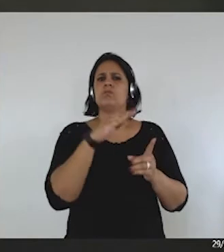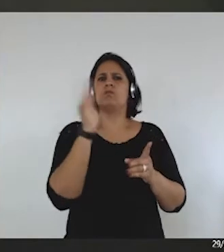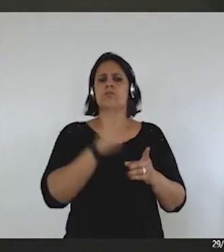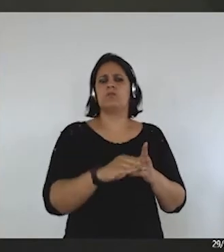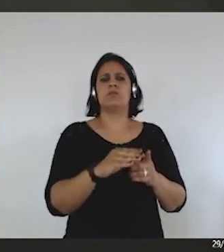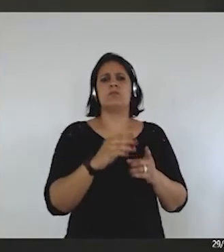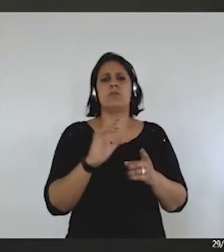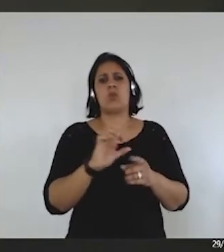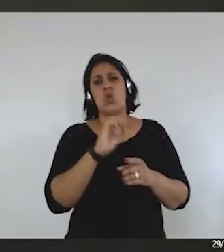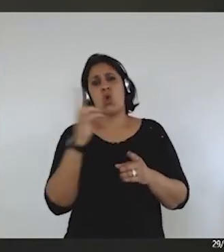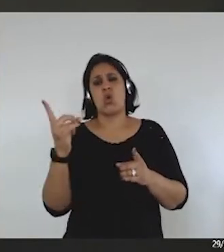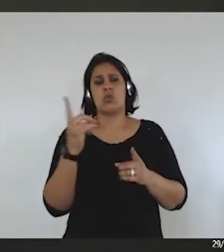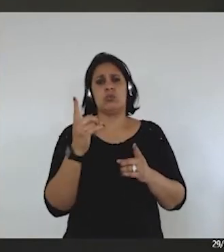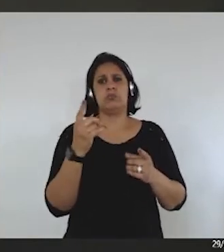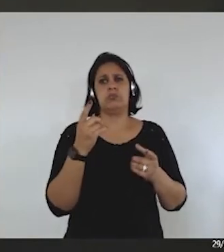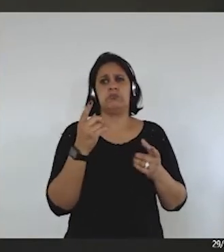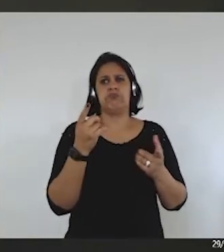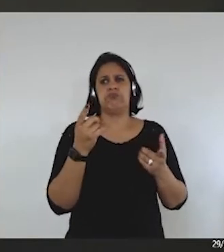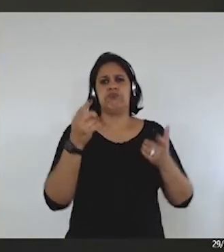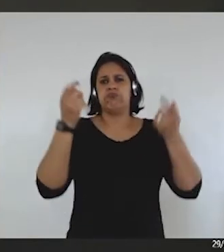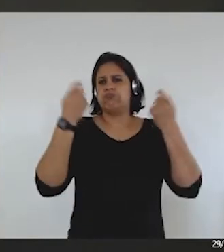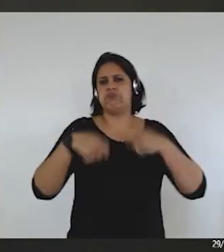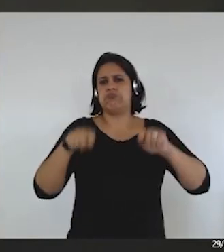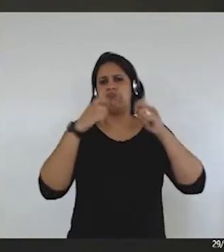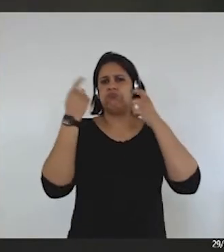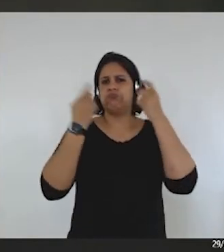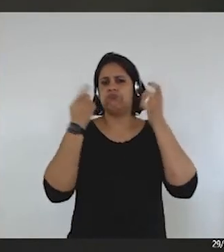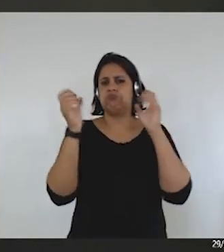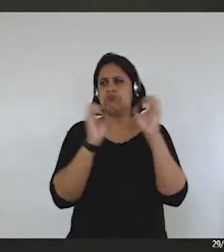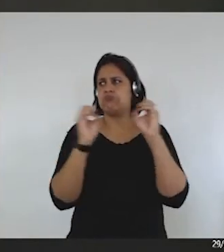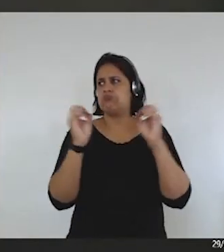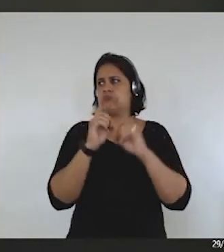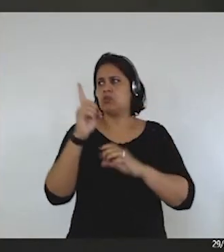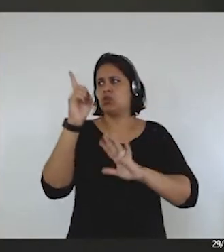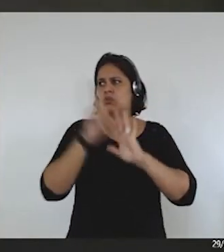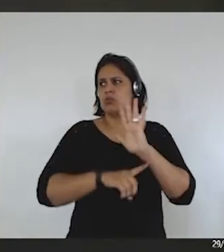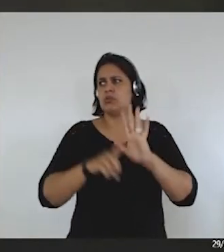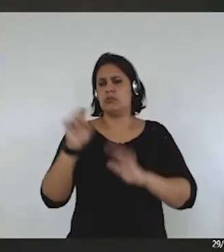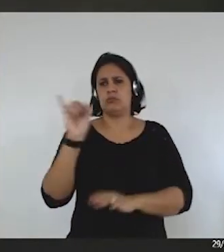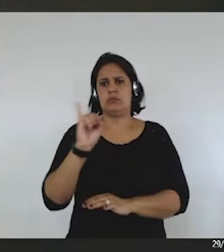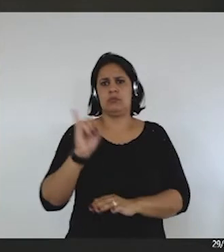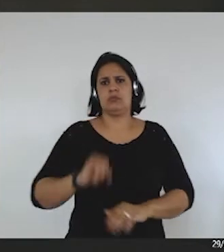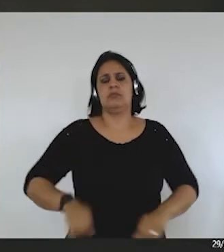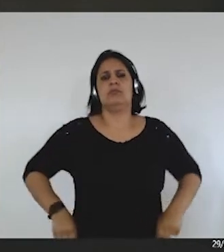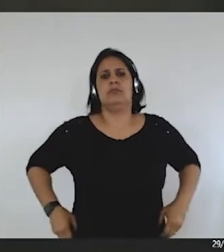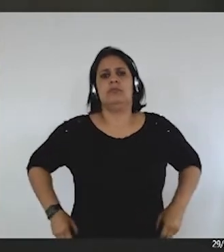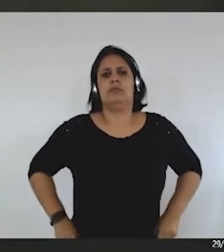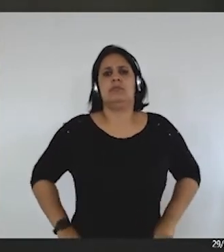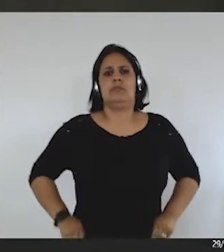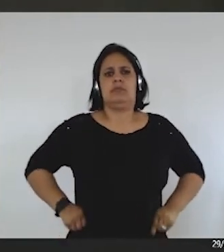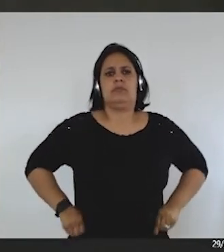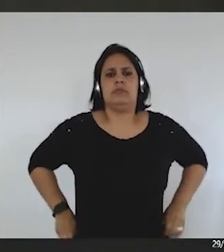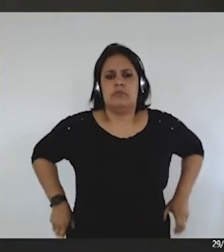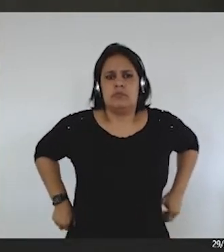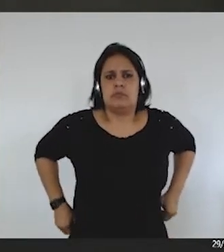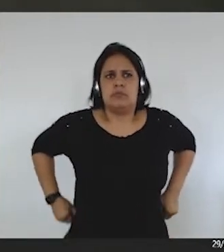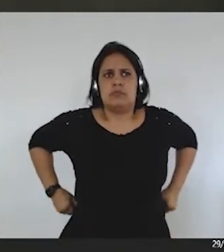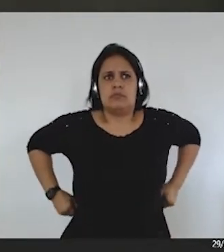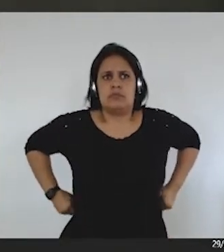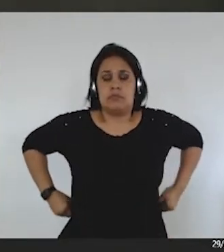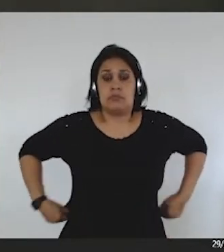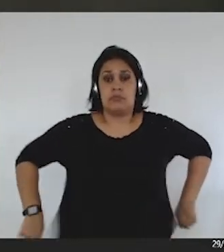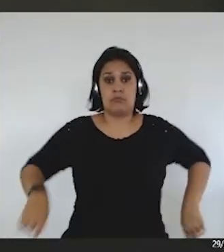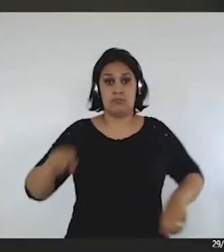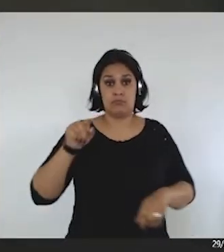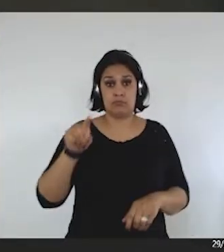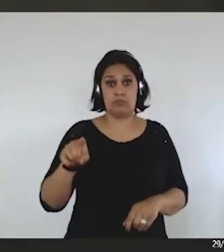ambiental, internacional, inclusive. E esse maltrato, essa negligência não